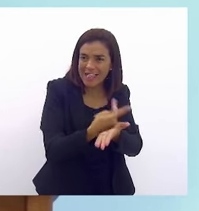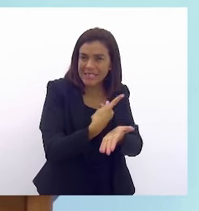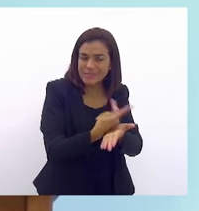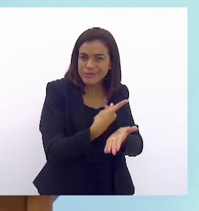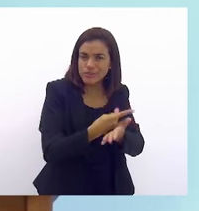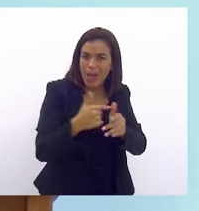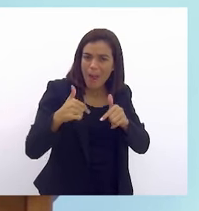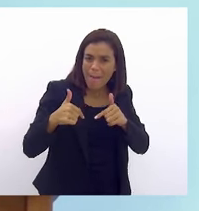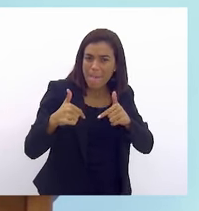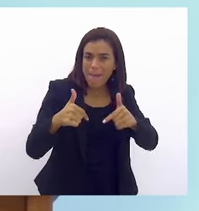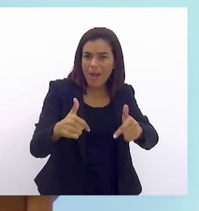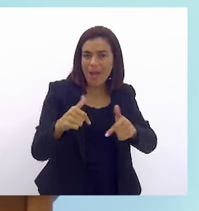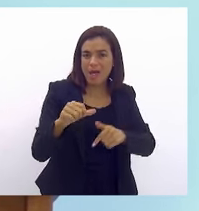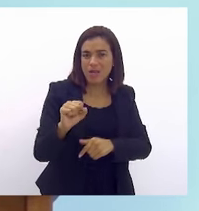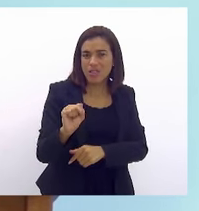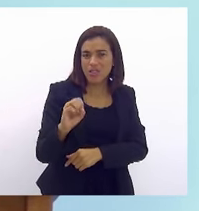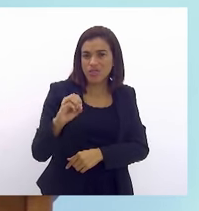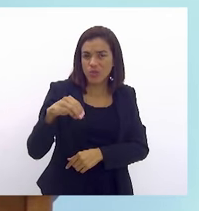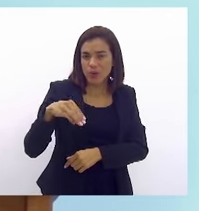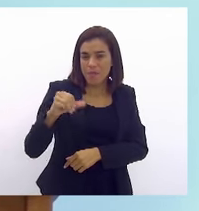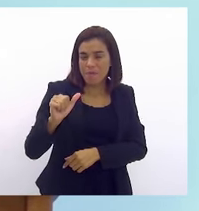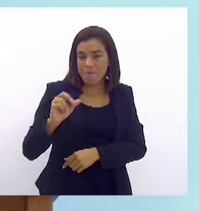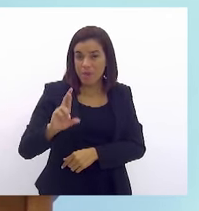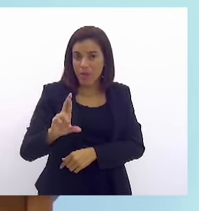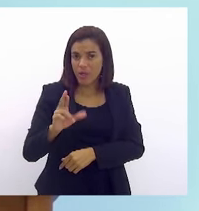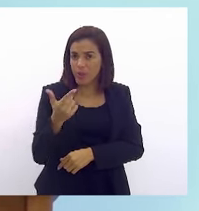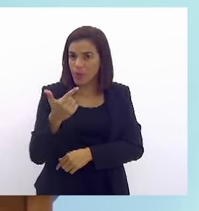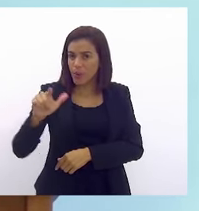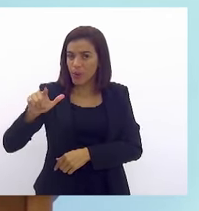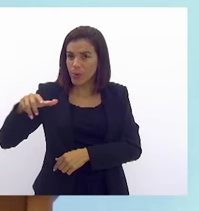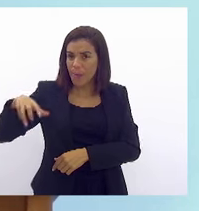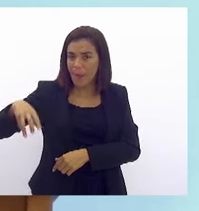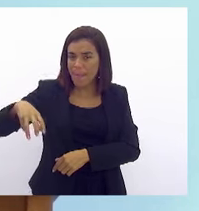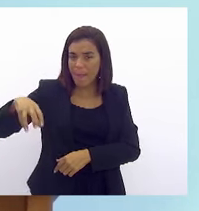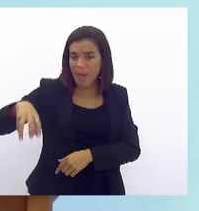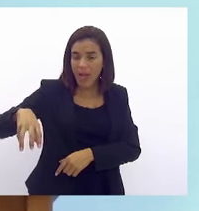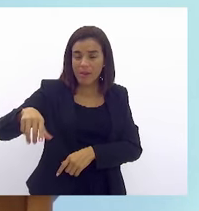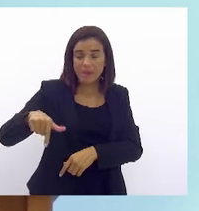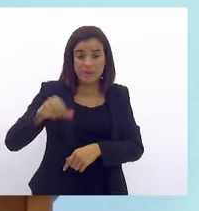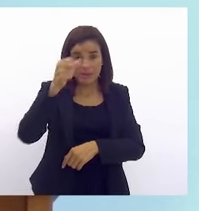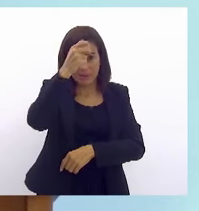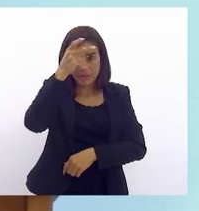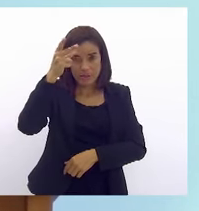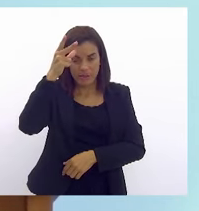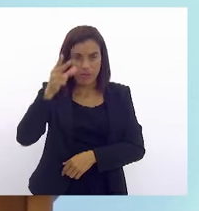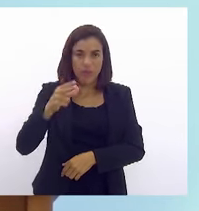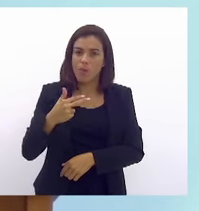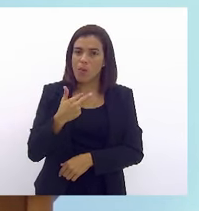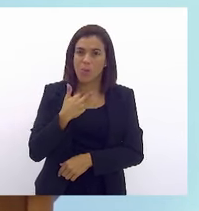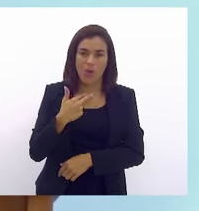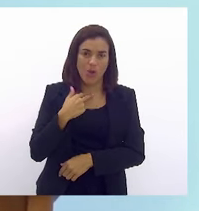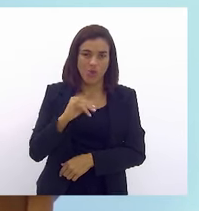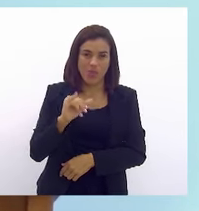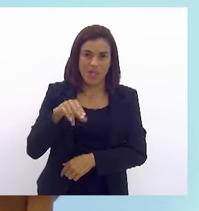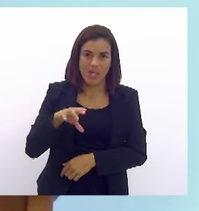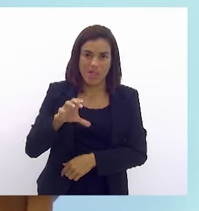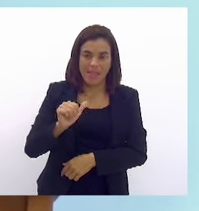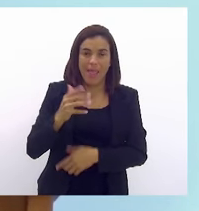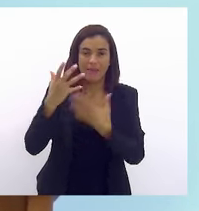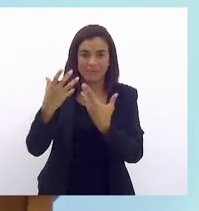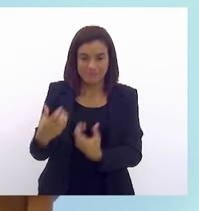cometidos pela SOMAR e outros órgãos da prefeitura, não era nunca para o INEA ter